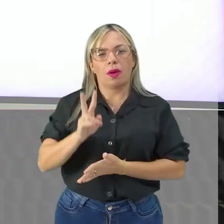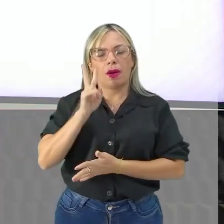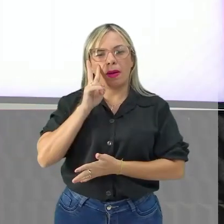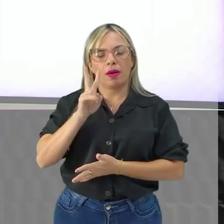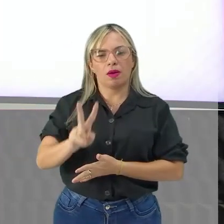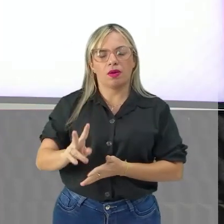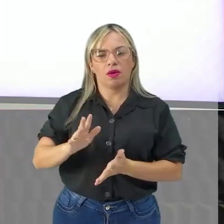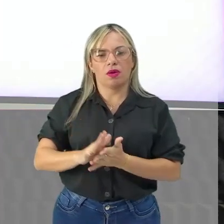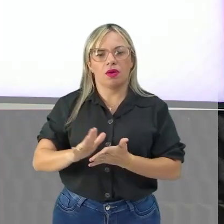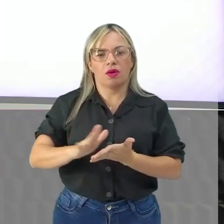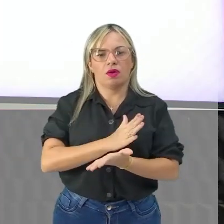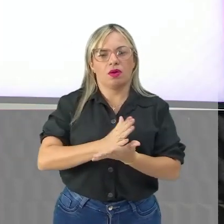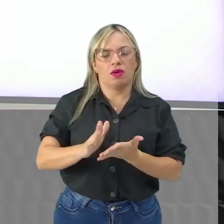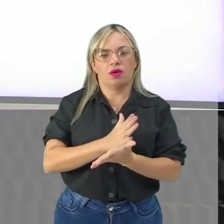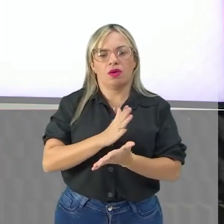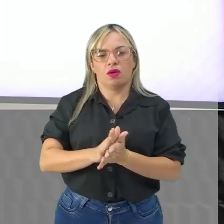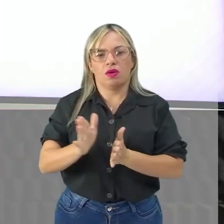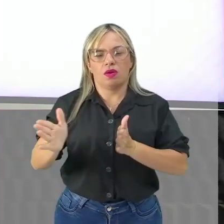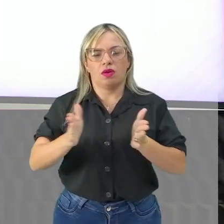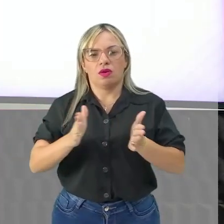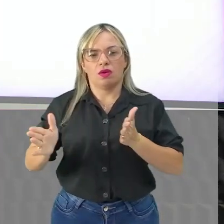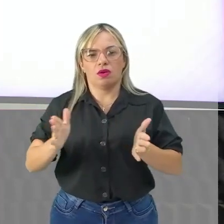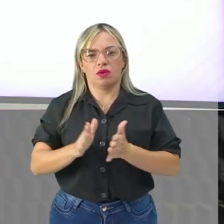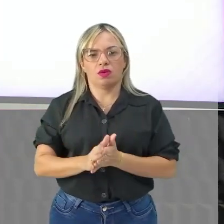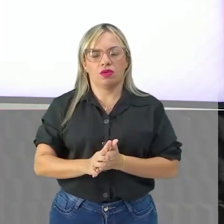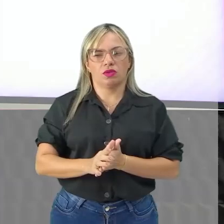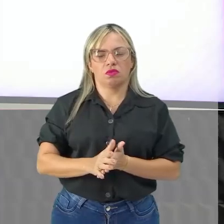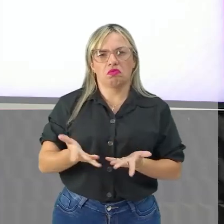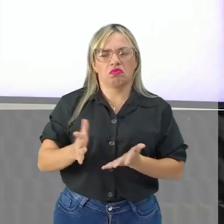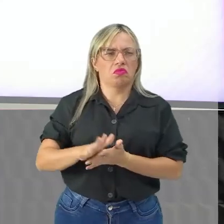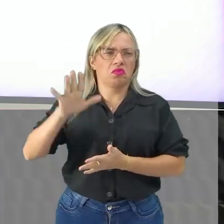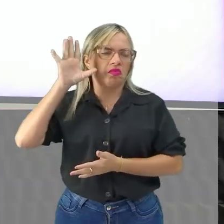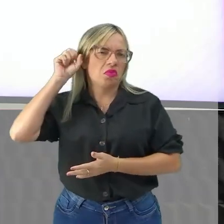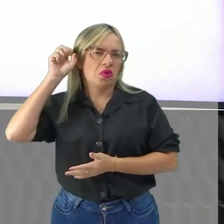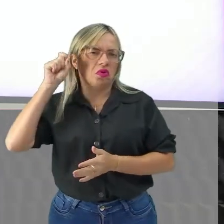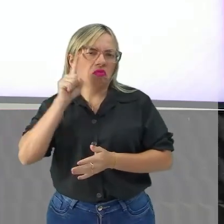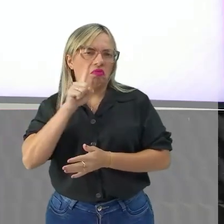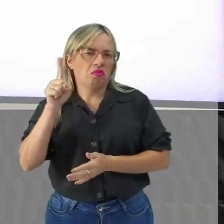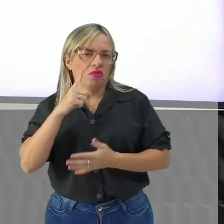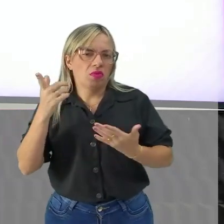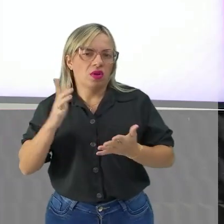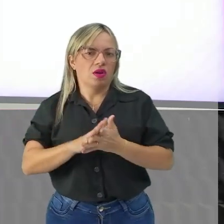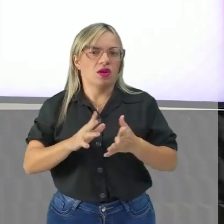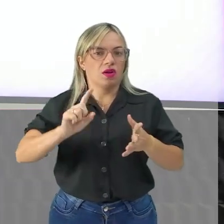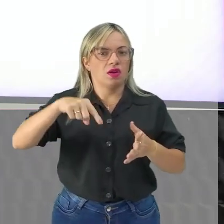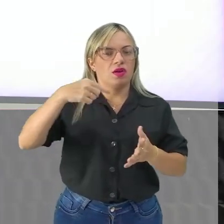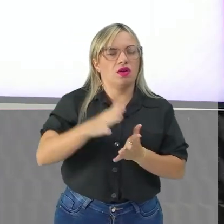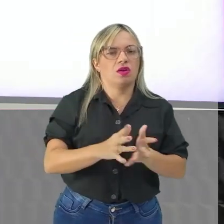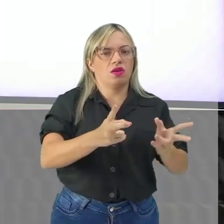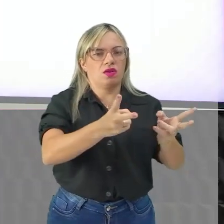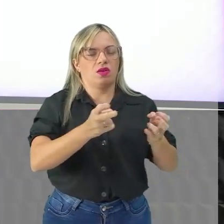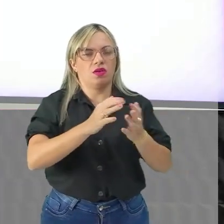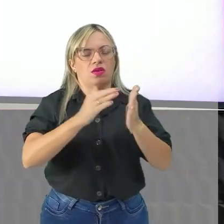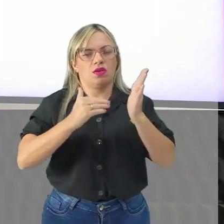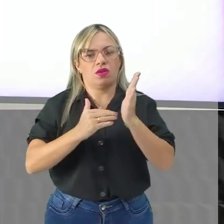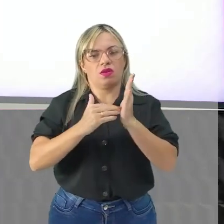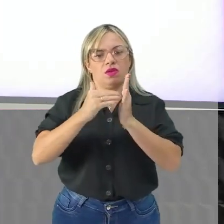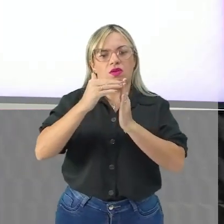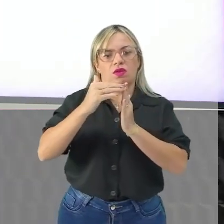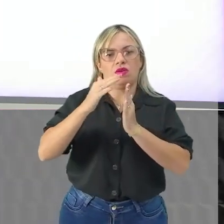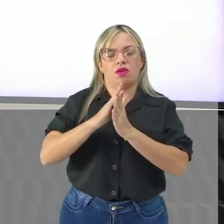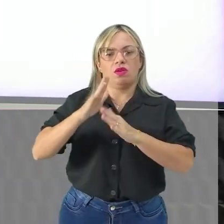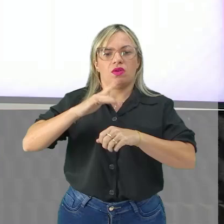por algum período de tempo não ouve tanto falar, mas depois a gente percebe um aumento, né, dessa